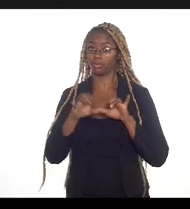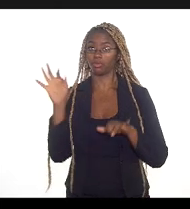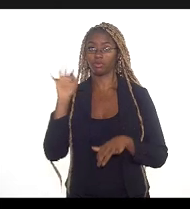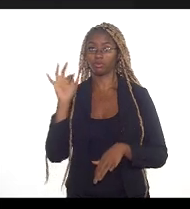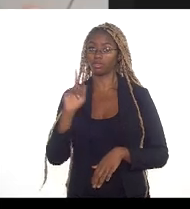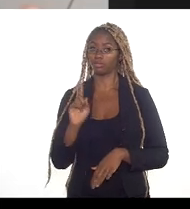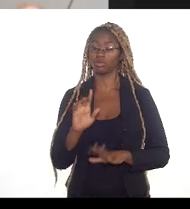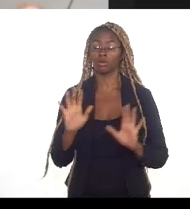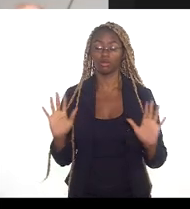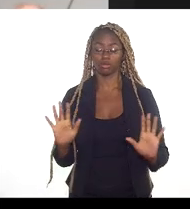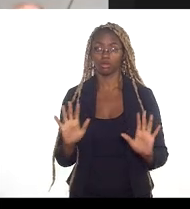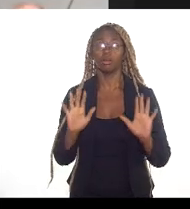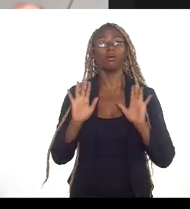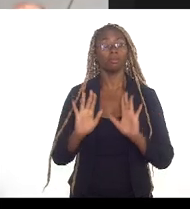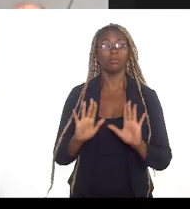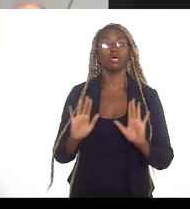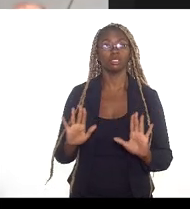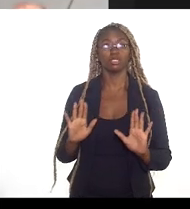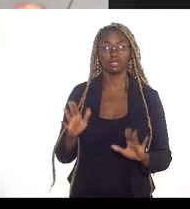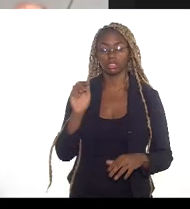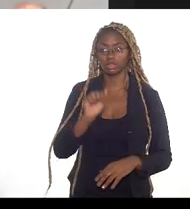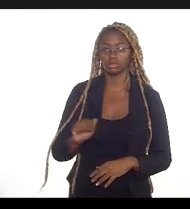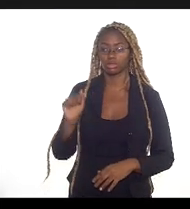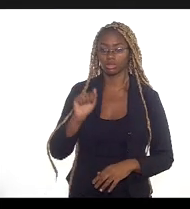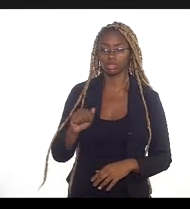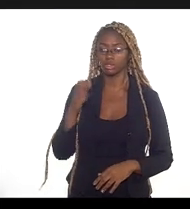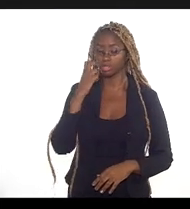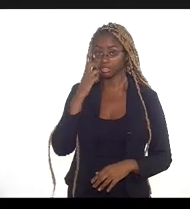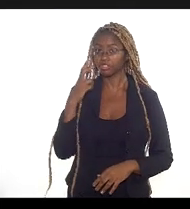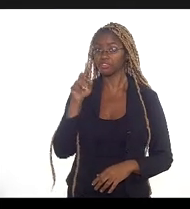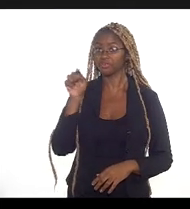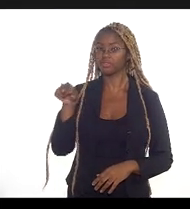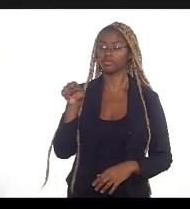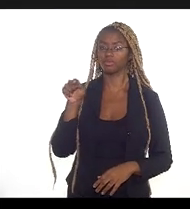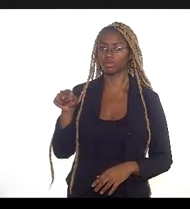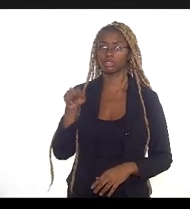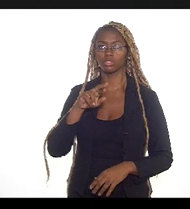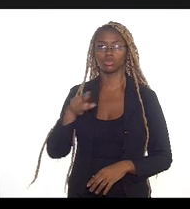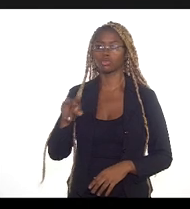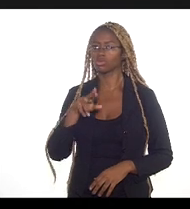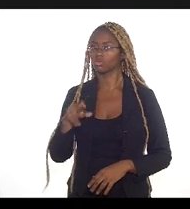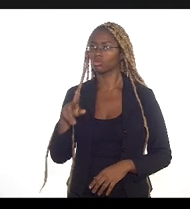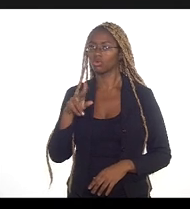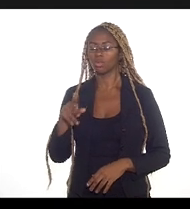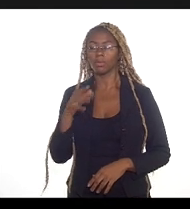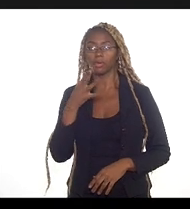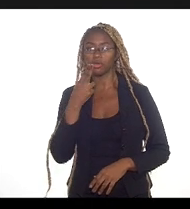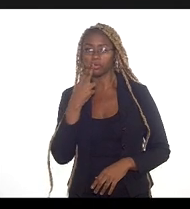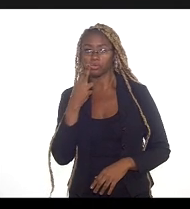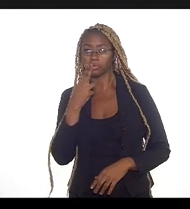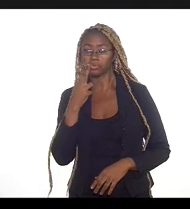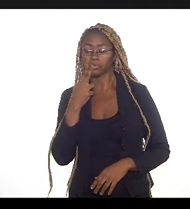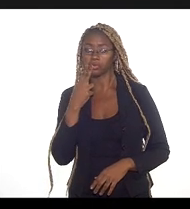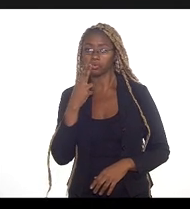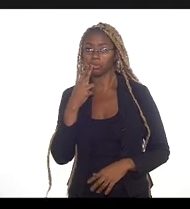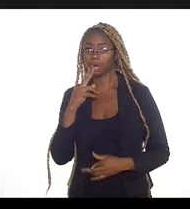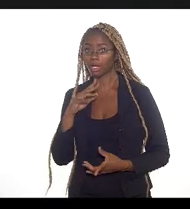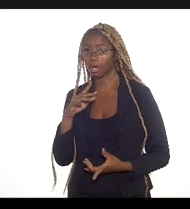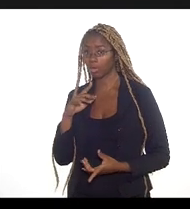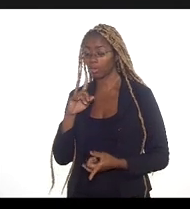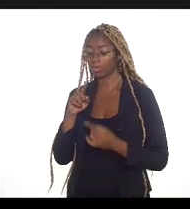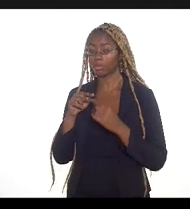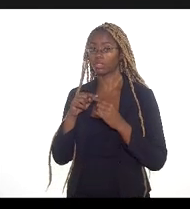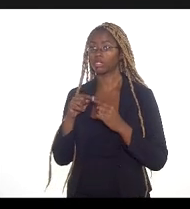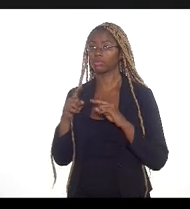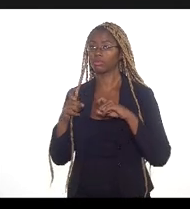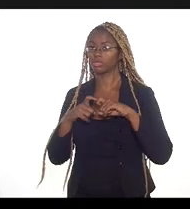associação que percebe-se que ela não é voltada para fins medicinais. Eles são favoráveis a